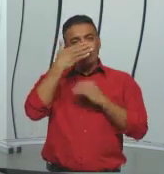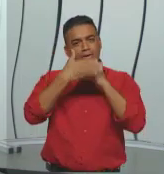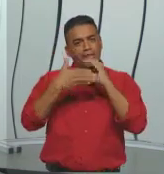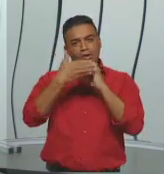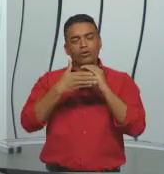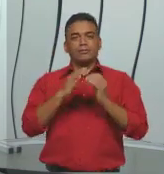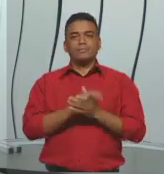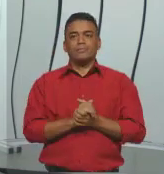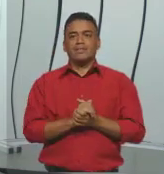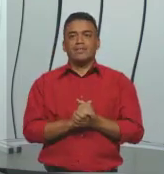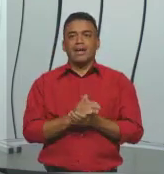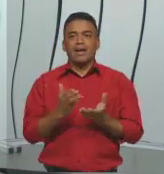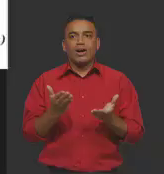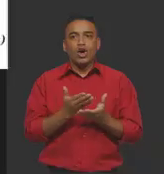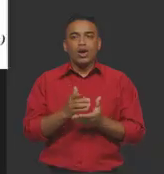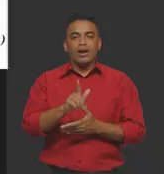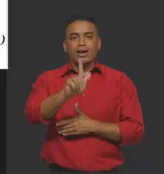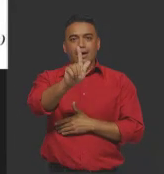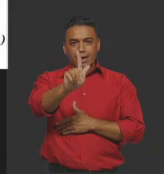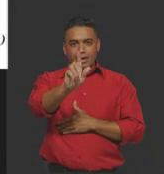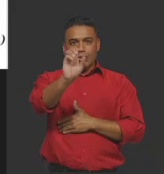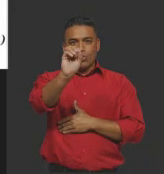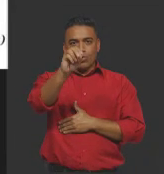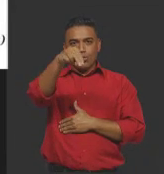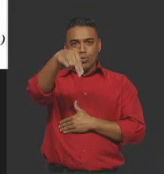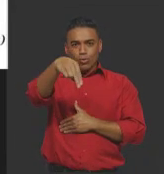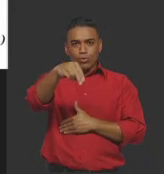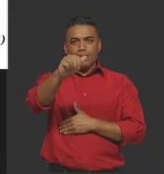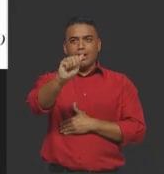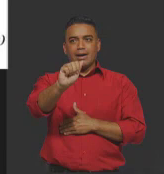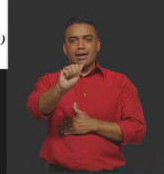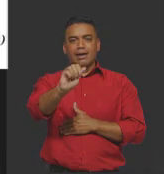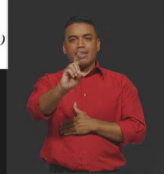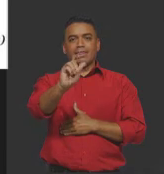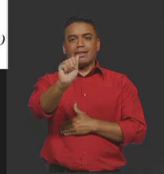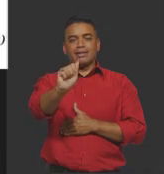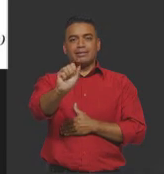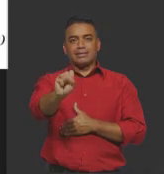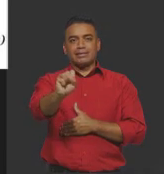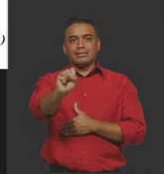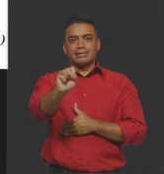Finalmente, as gônadas. Quando eu penso em gônada, eu estou pensando,